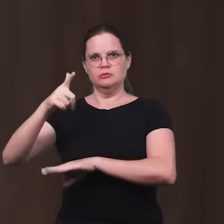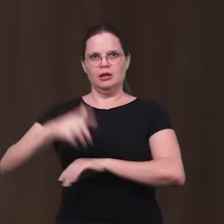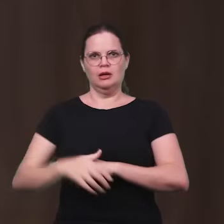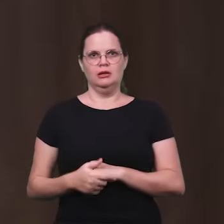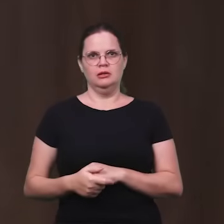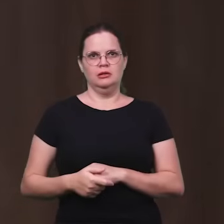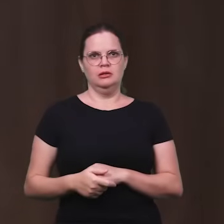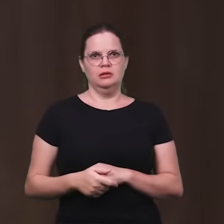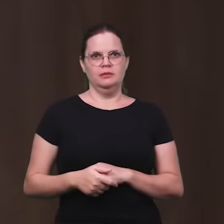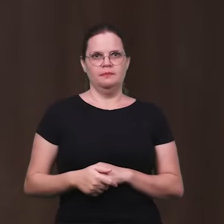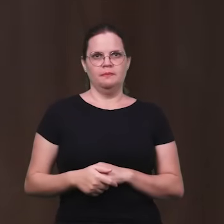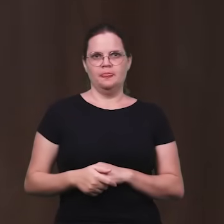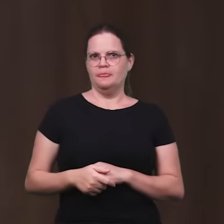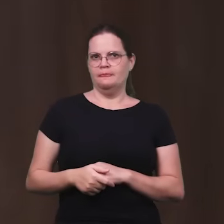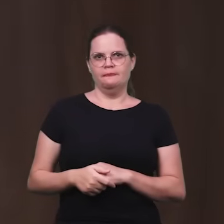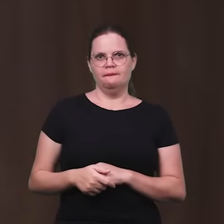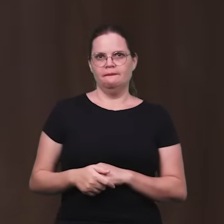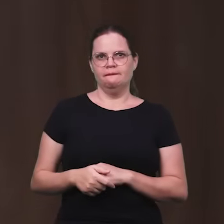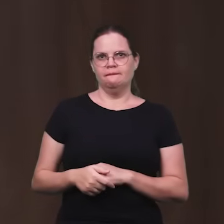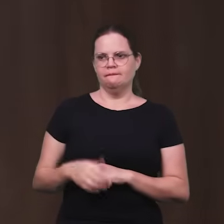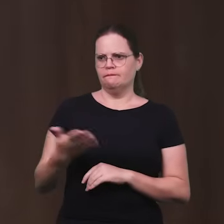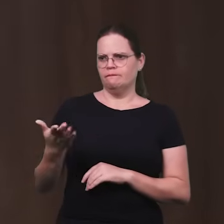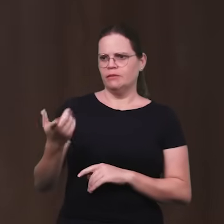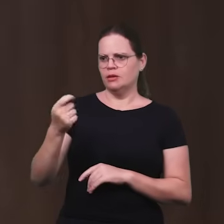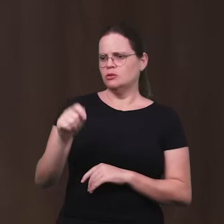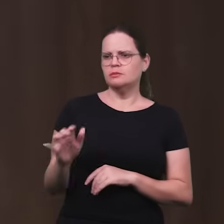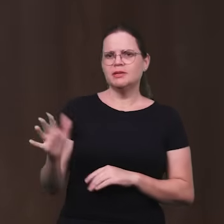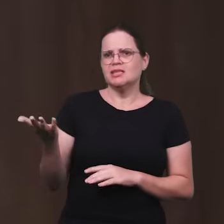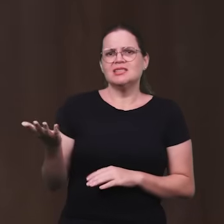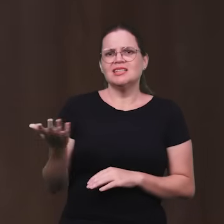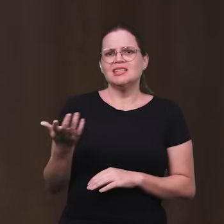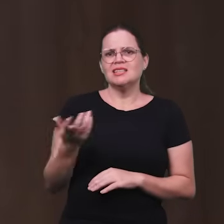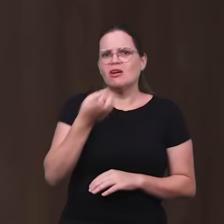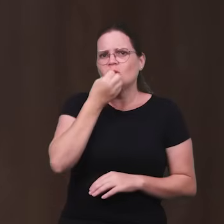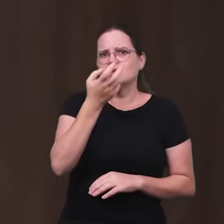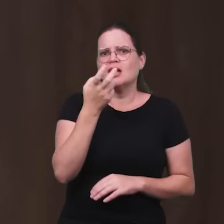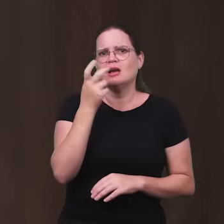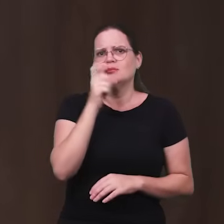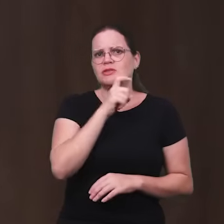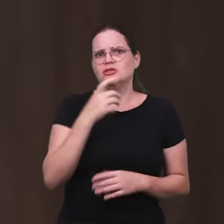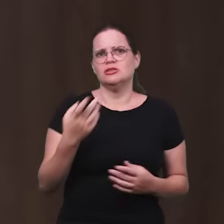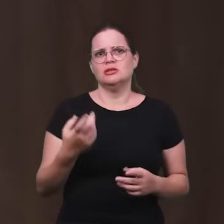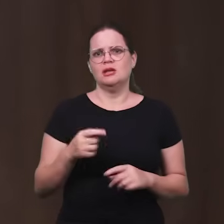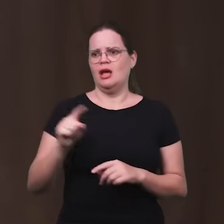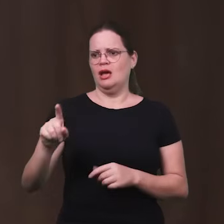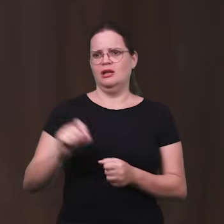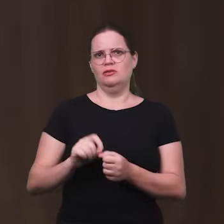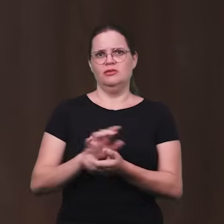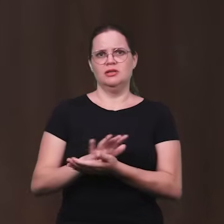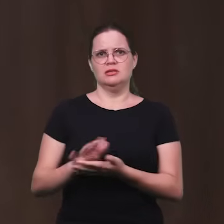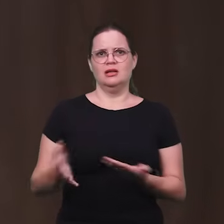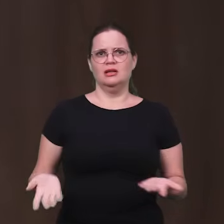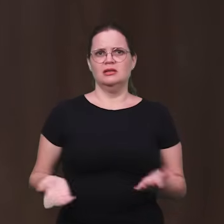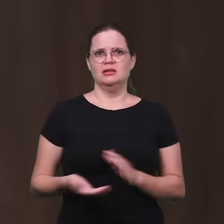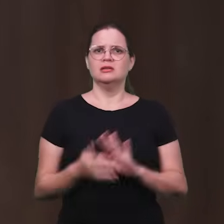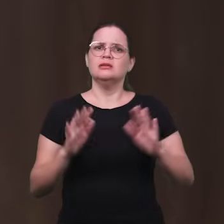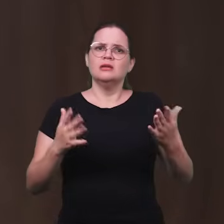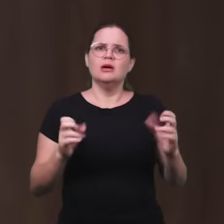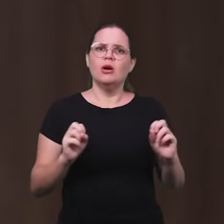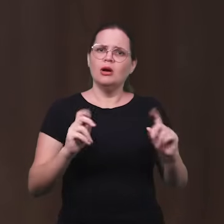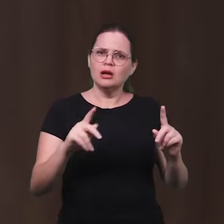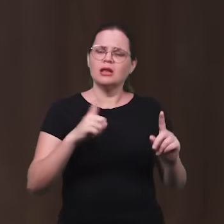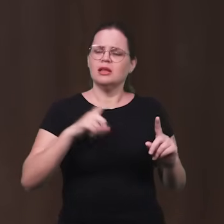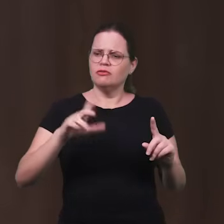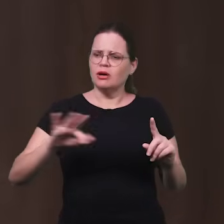dizer, não, eu não fiz universidade. Mas isso não diminui o valor dele, não Exatamente. diminui nada. Exatamente. Ele é um ser humano que tem seus valores e tudo